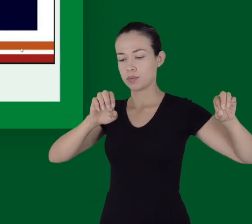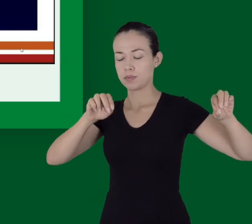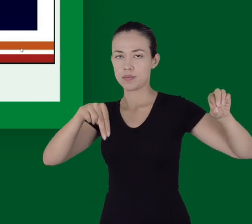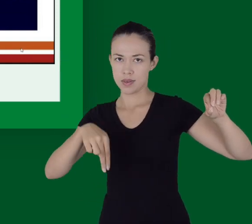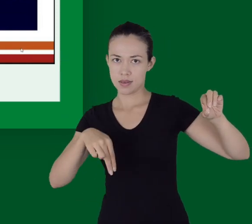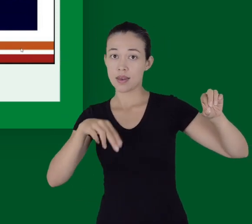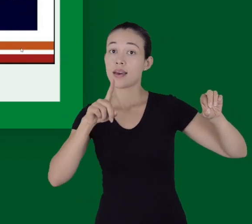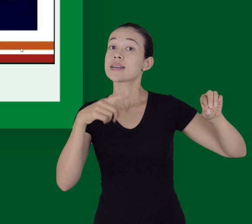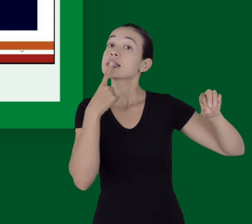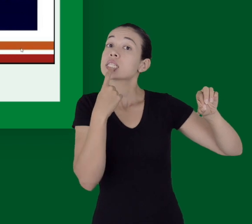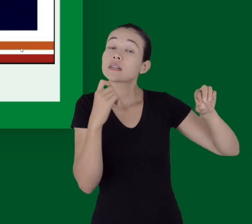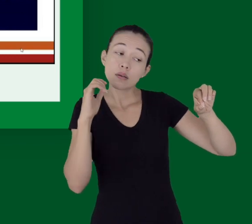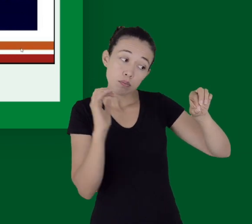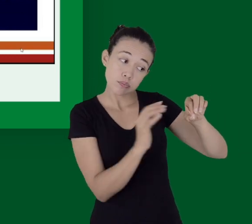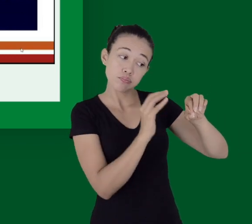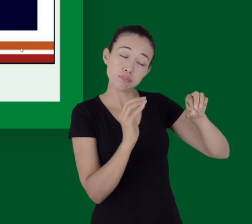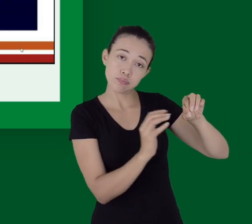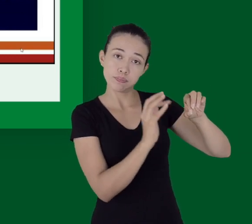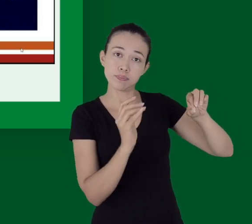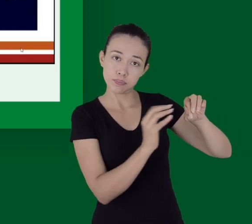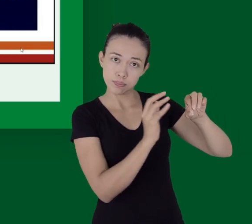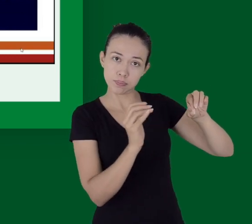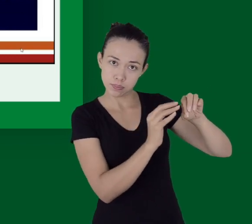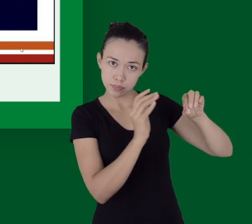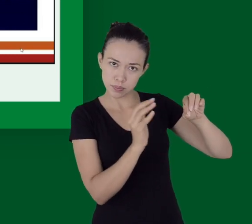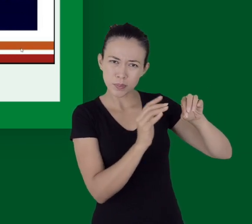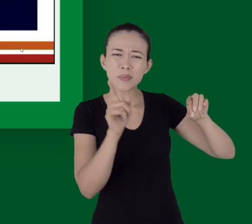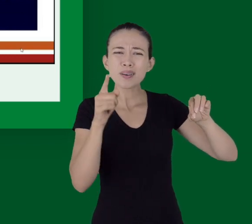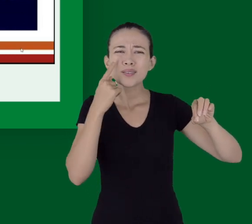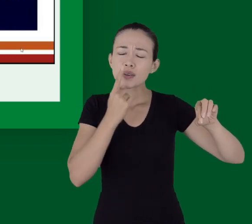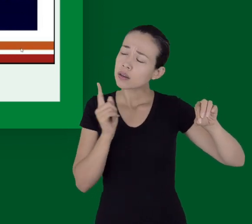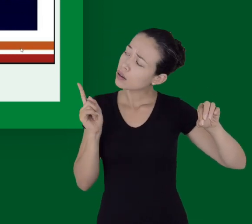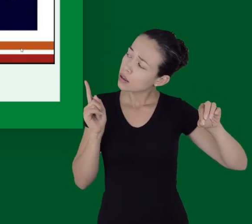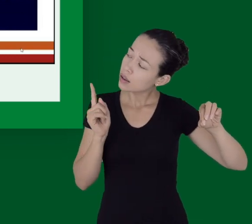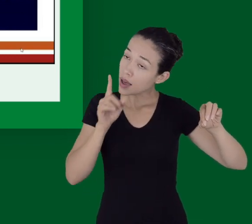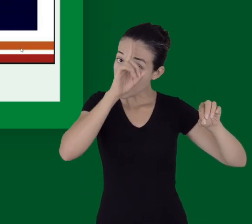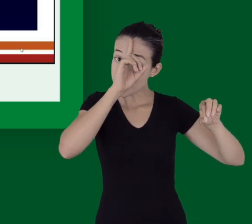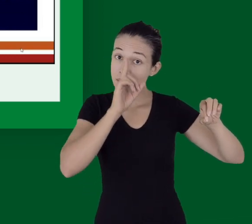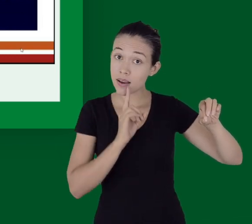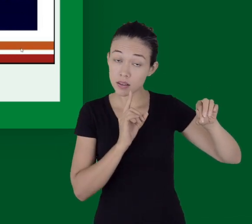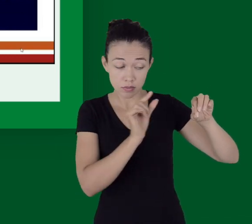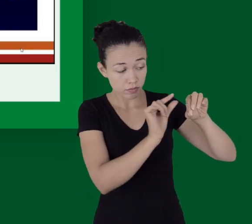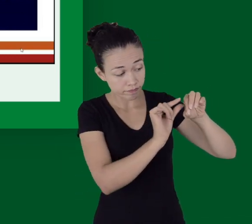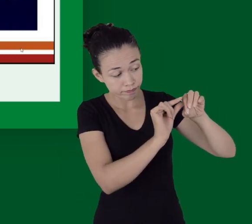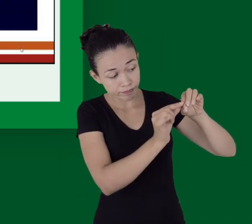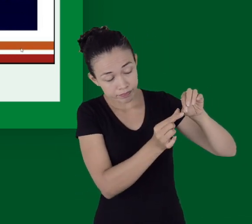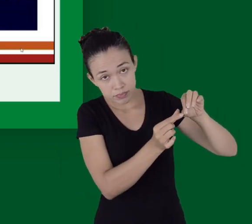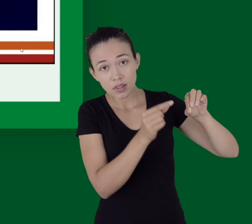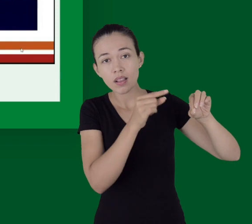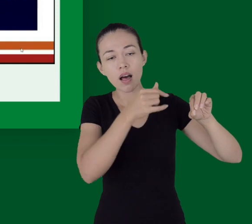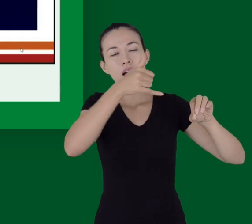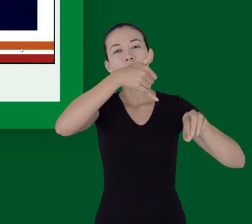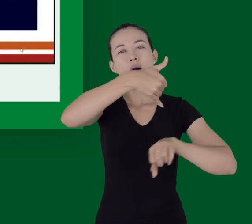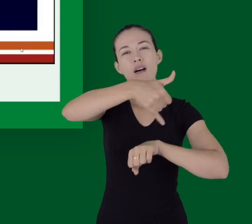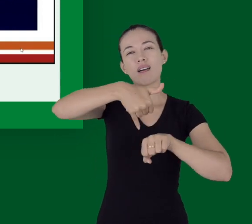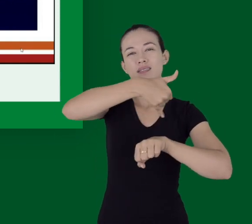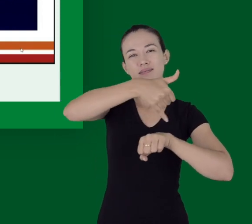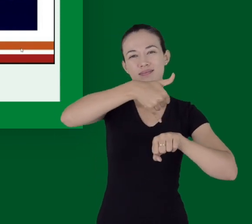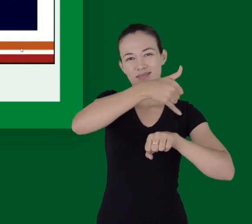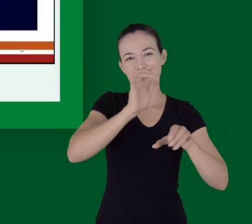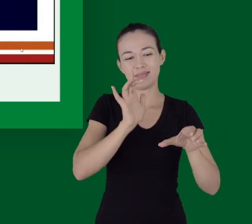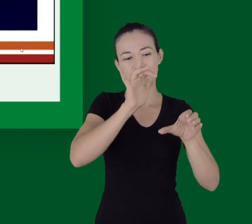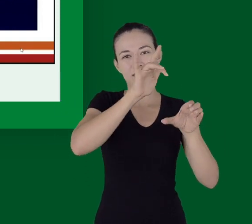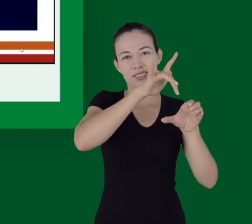da artéria. Ali de amarelo seria a quantidade de colesterol que depositou. Ou porque o paciente